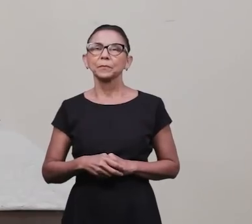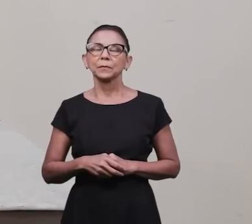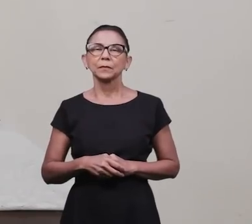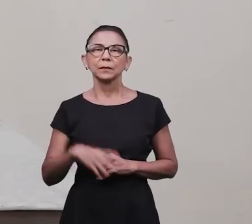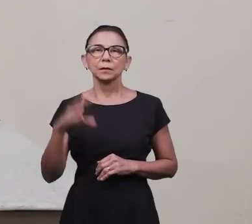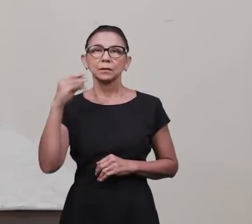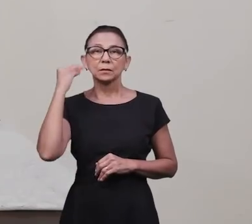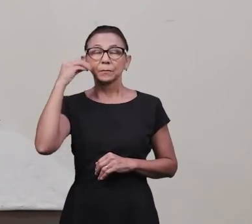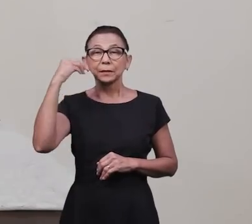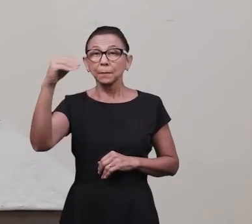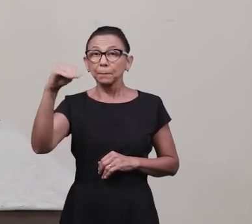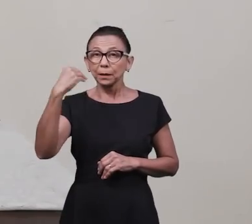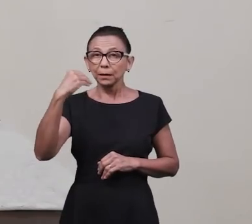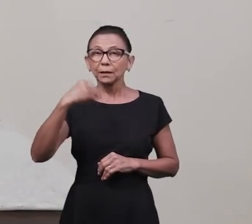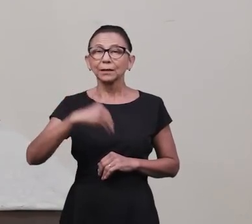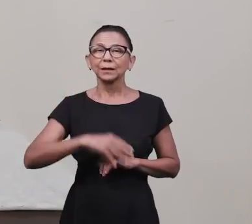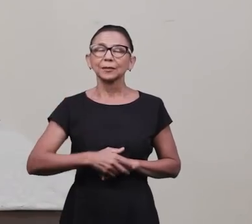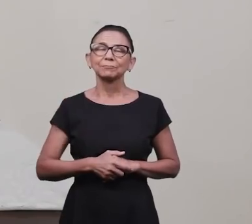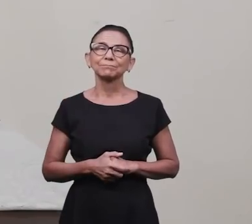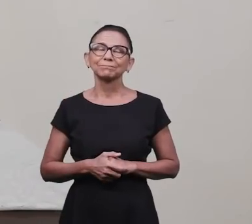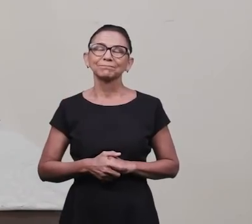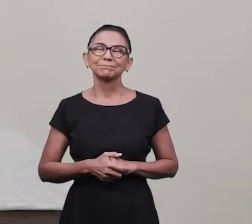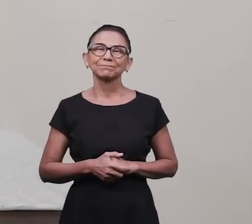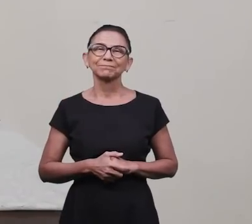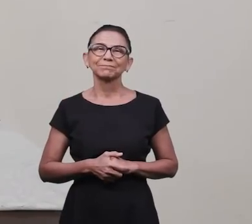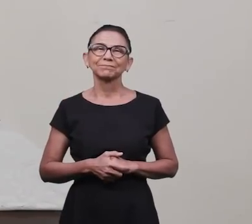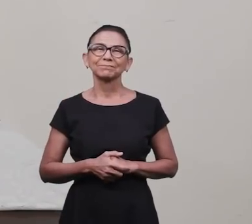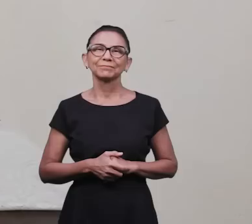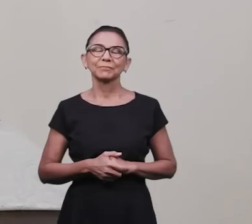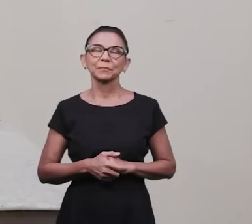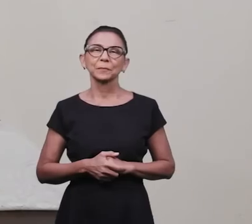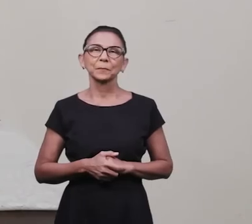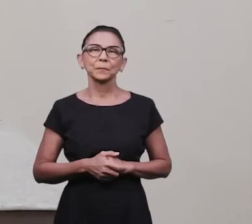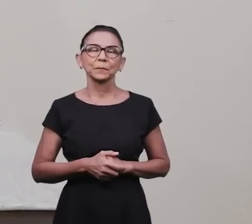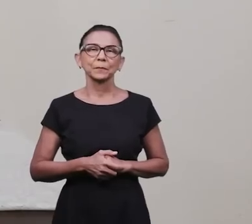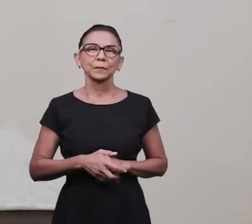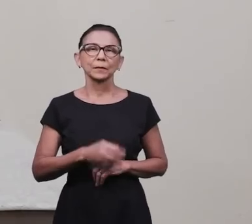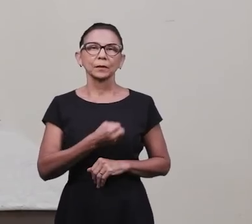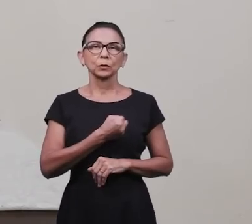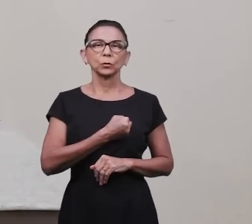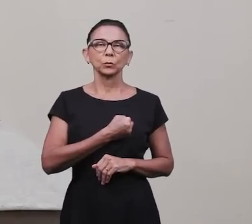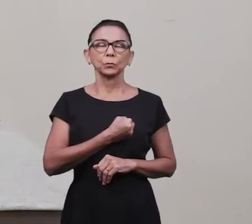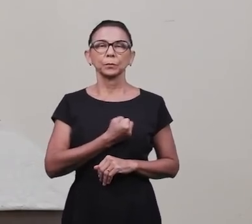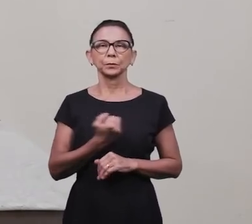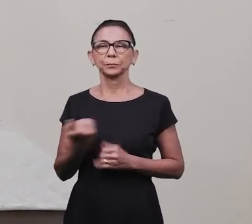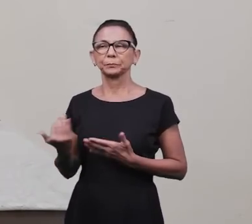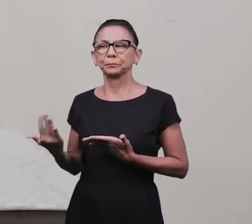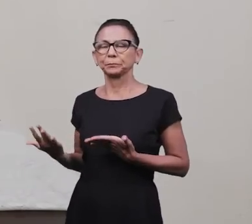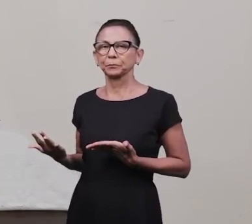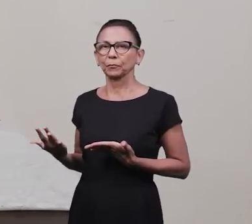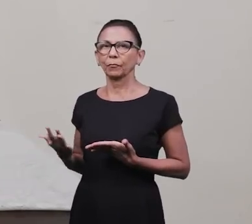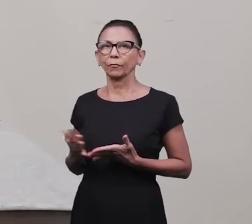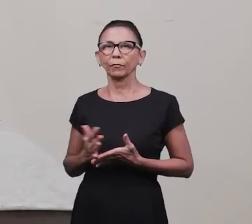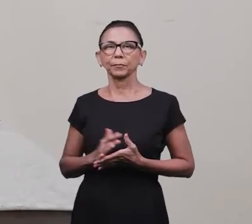a sua experiência, aquilo que tem marcado a sua caminhada. Nós temos também um telefone,